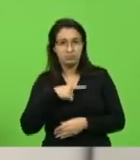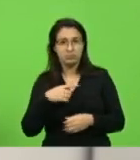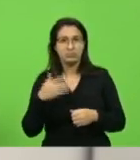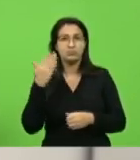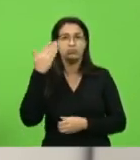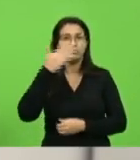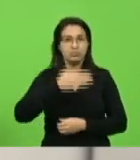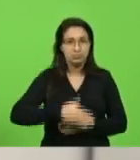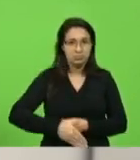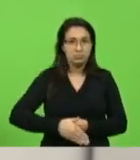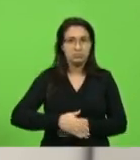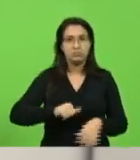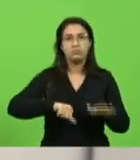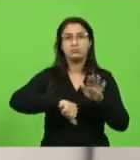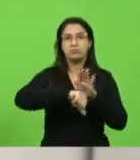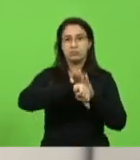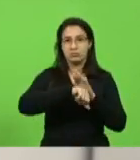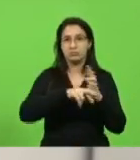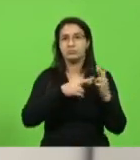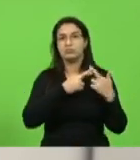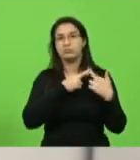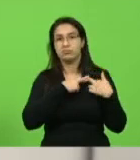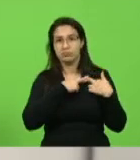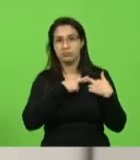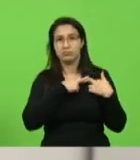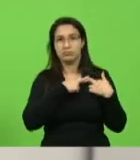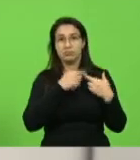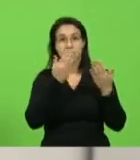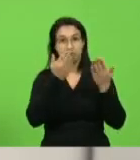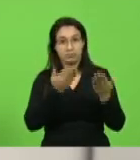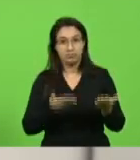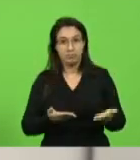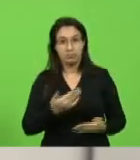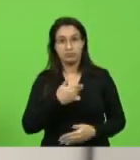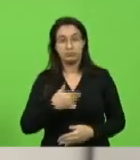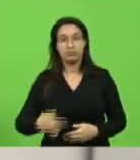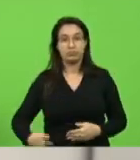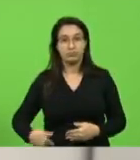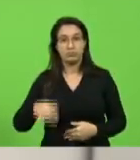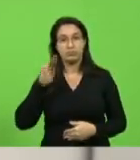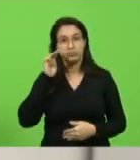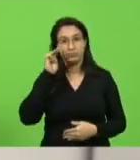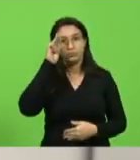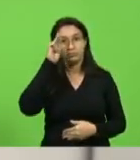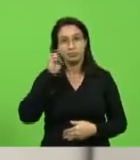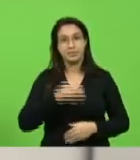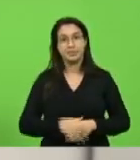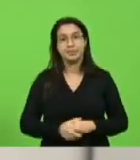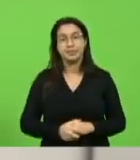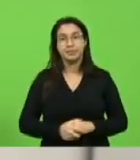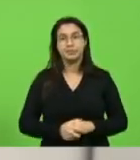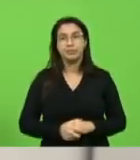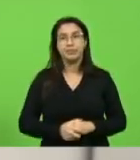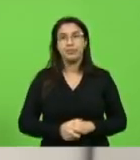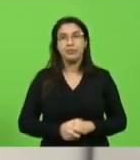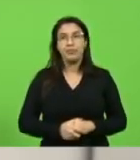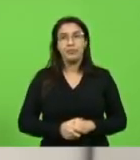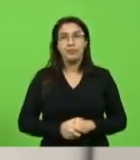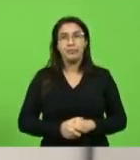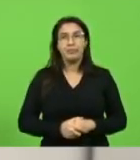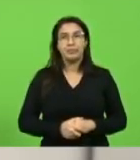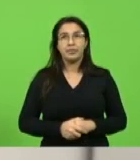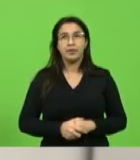da prática de crime de responsabilidade pelo excelentíssimo senhor governador Carlos Moisés da Silva.